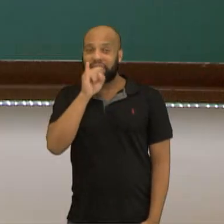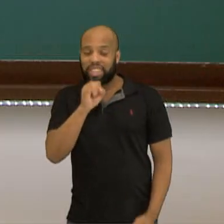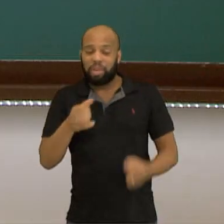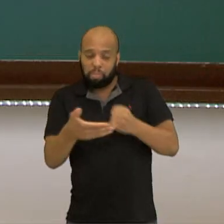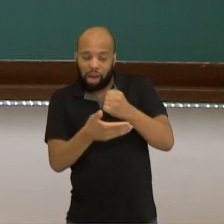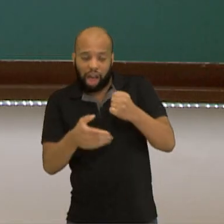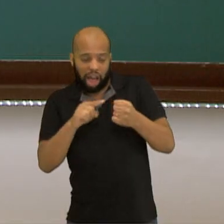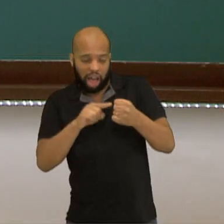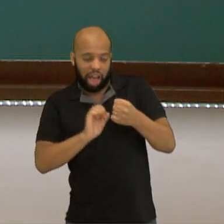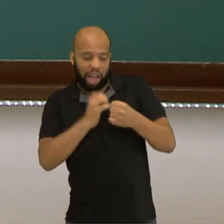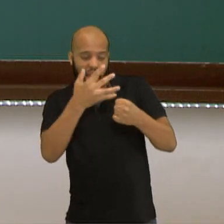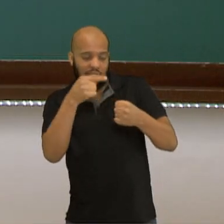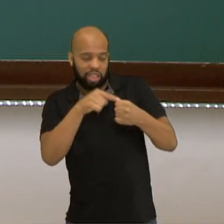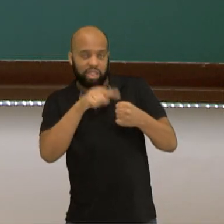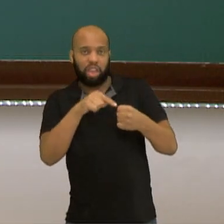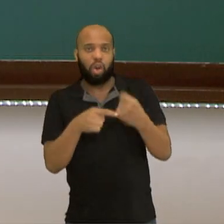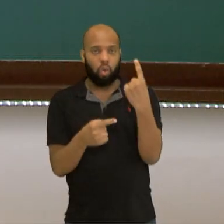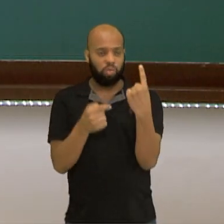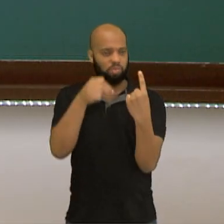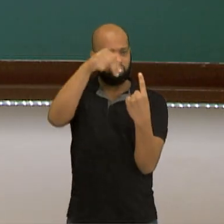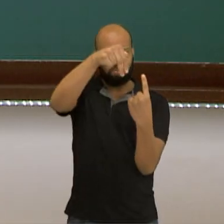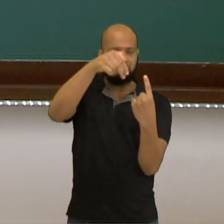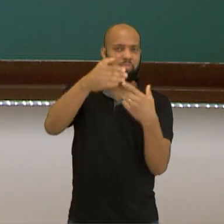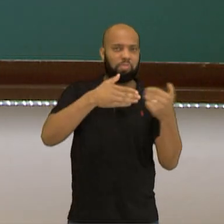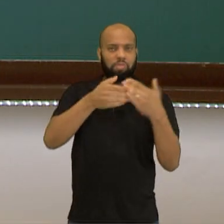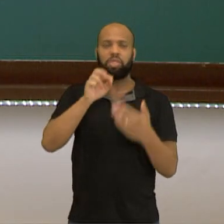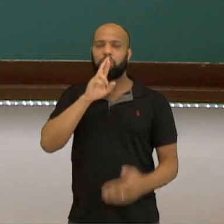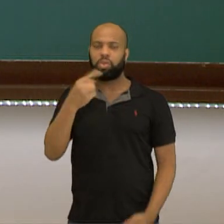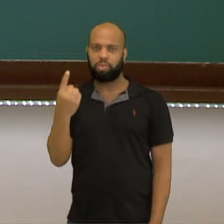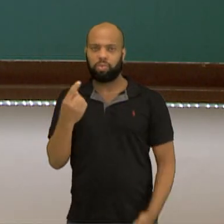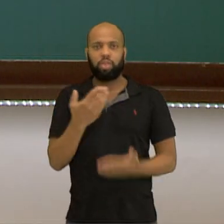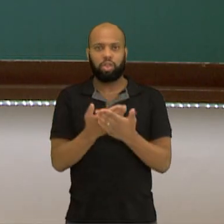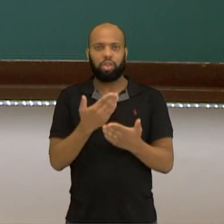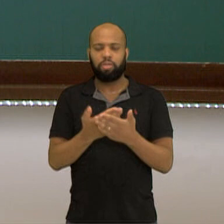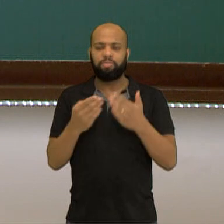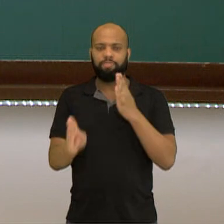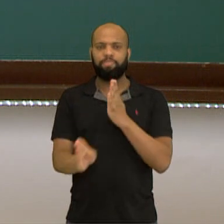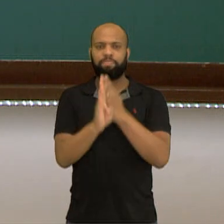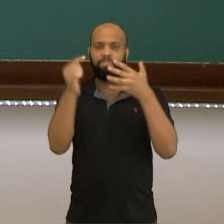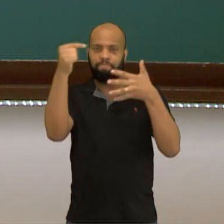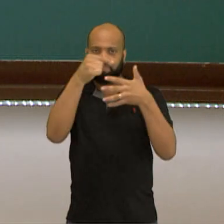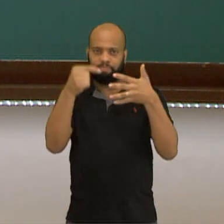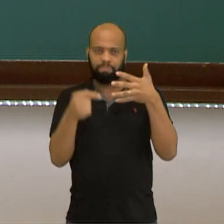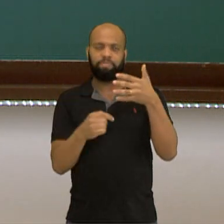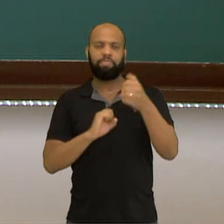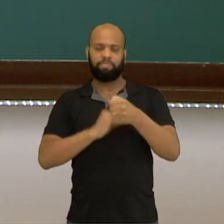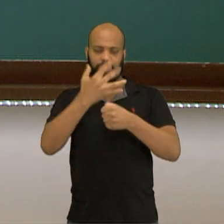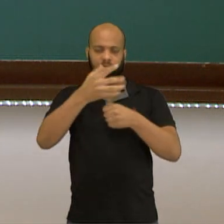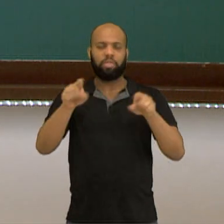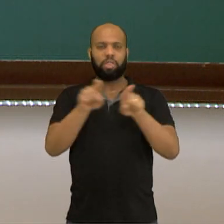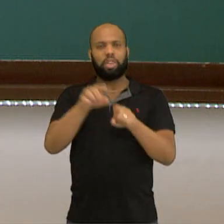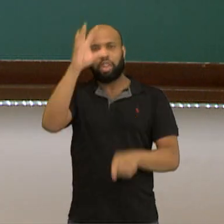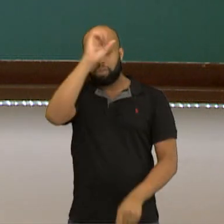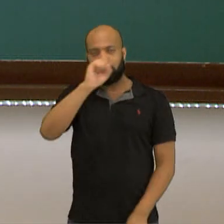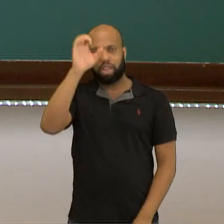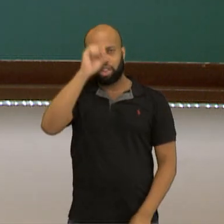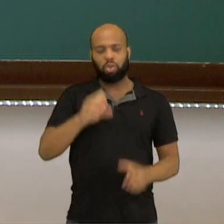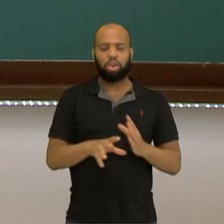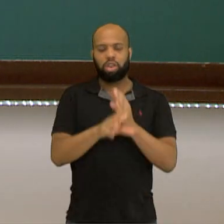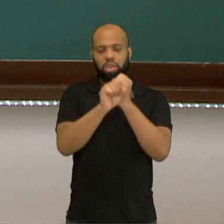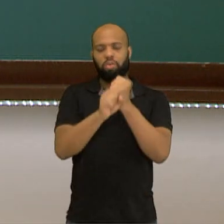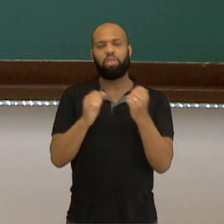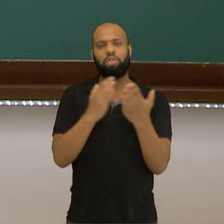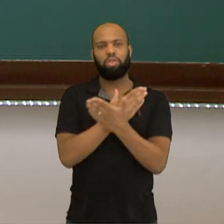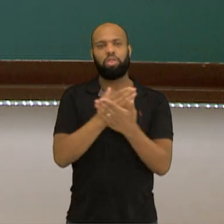qualquer número vai dar sempre 1, certo? Nessa aula identificamos os elementos da potência e também aprendemos a calcular alguma delas